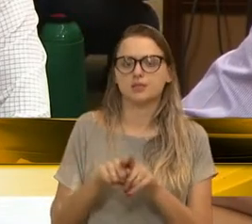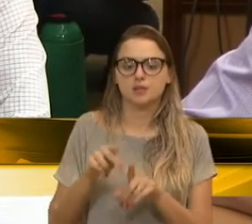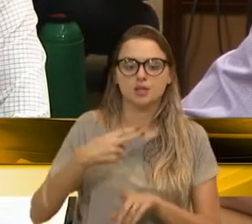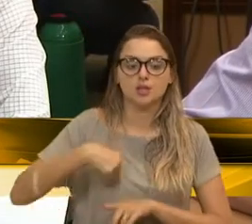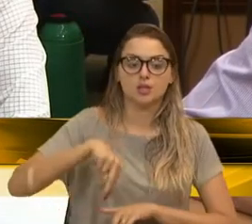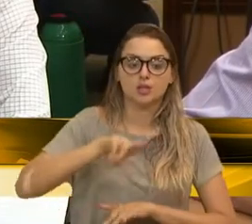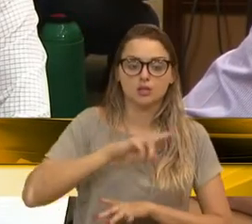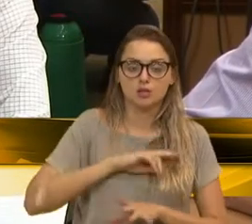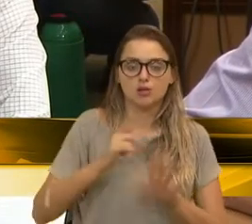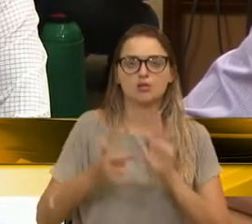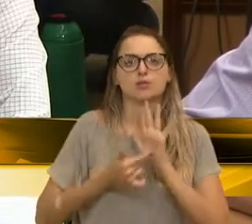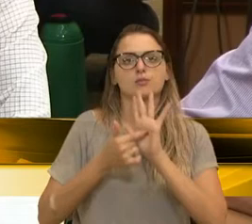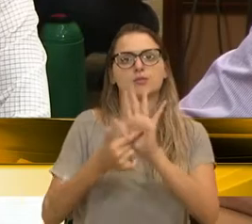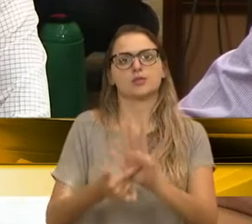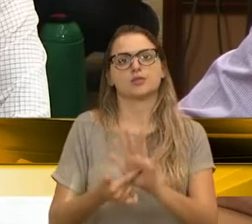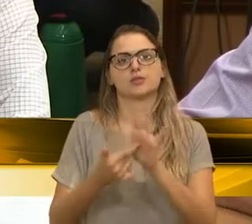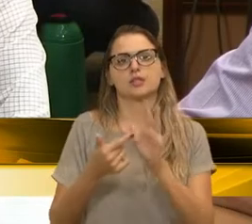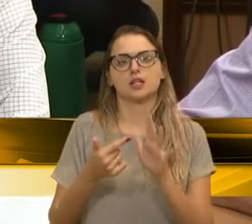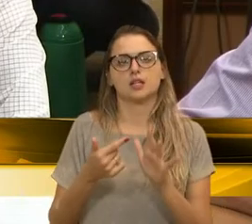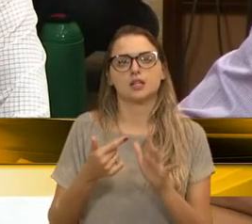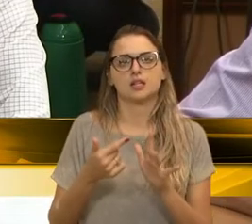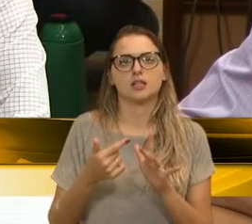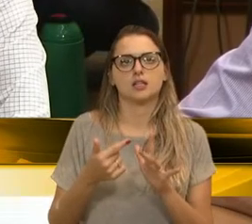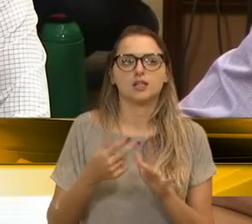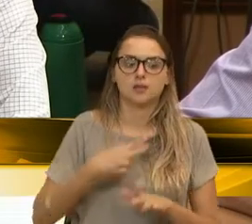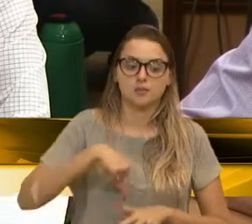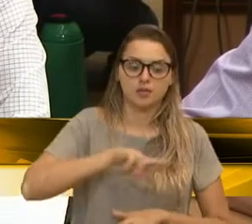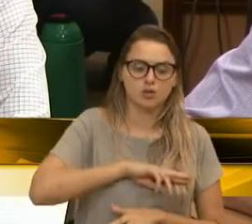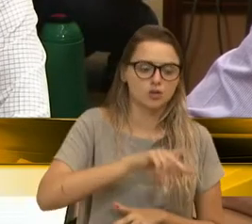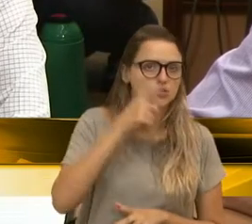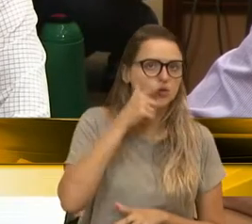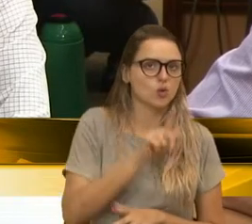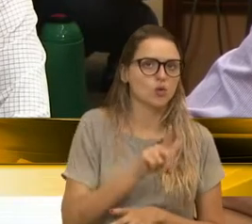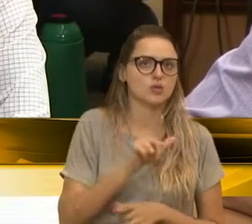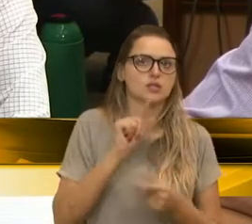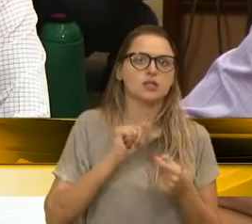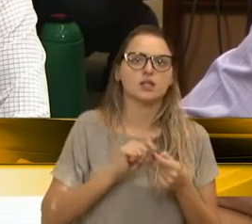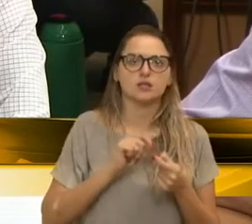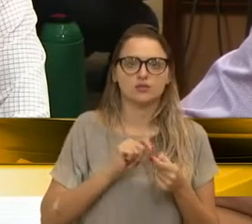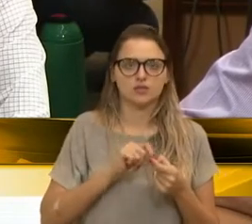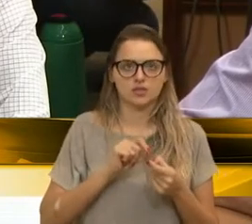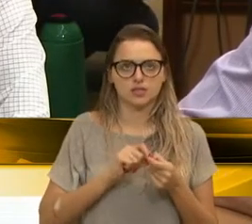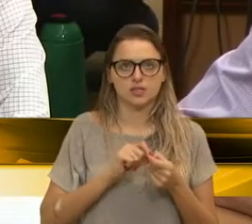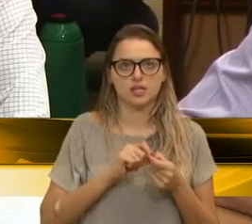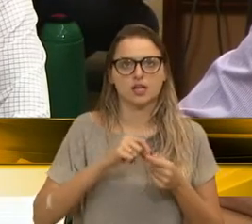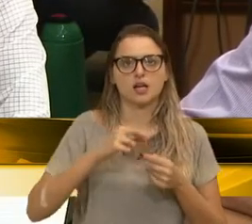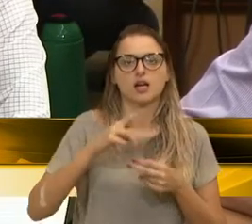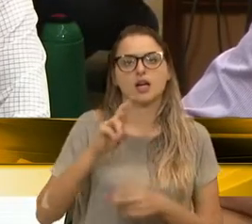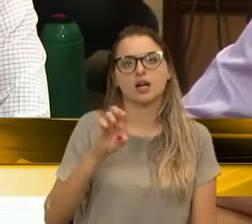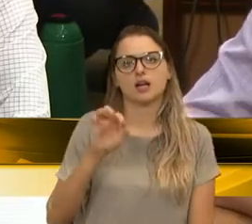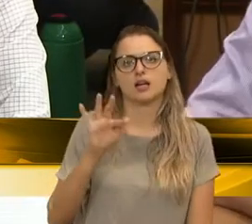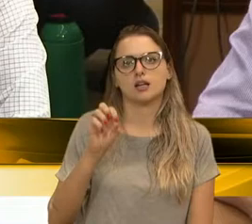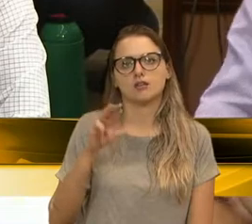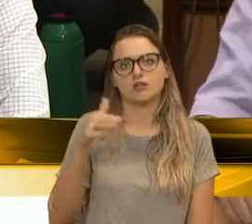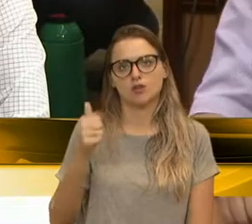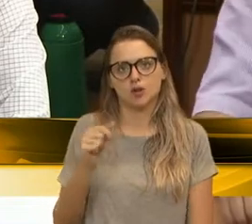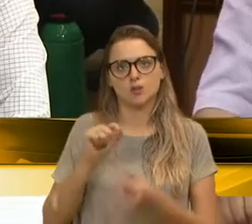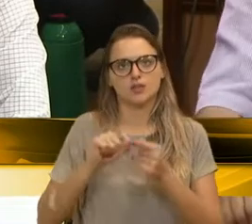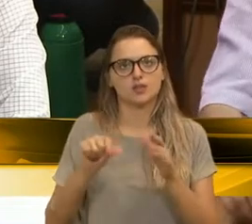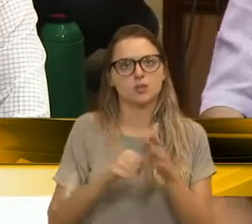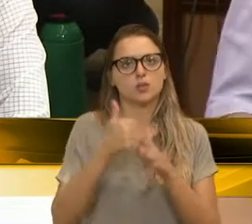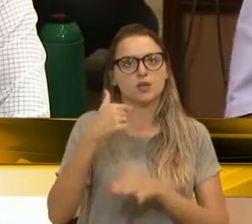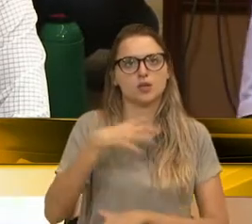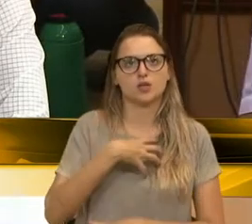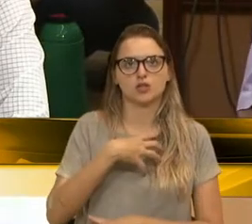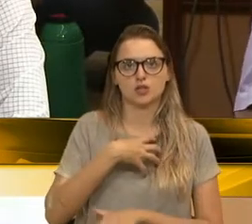trazer isso a debate para que consigamos fazer com que essa reforma seja feita da melhor maneira